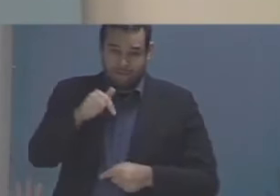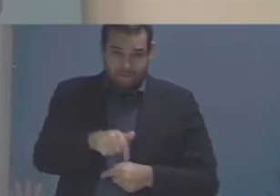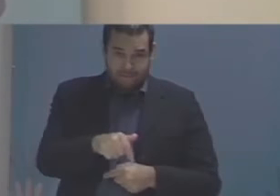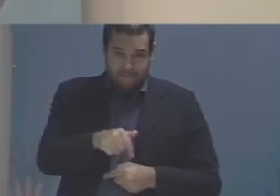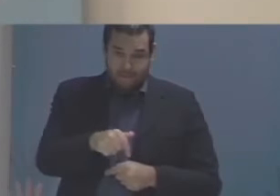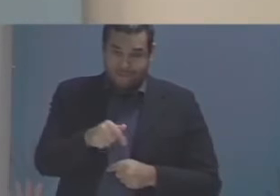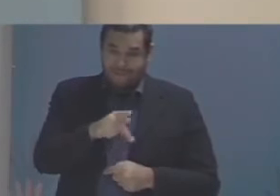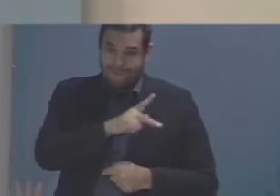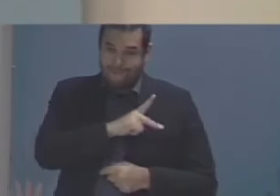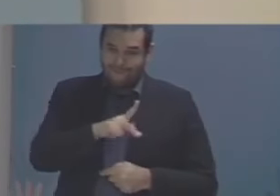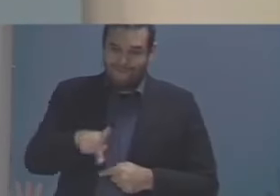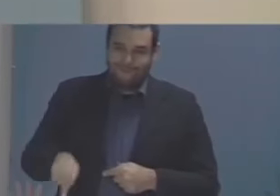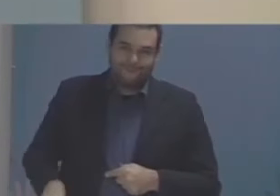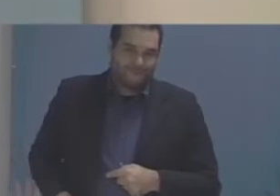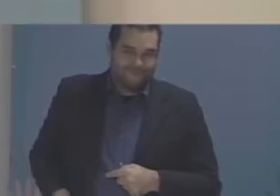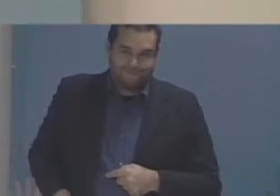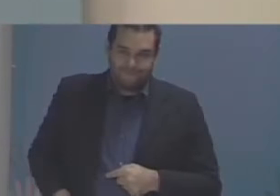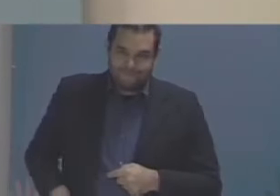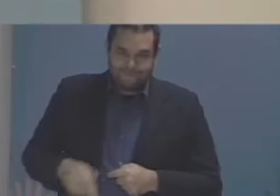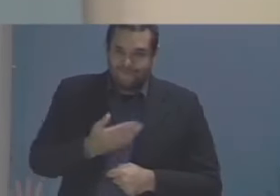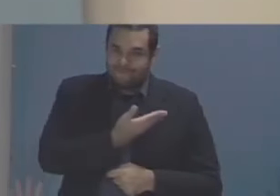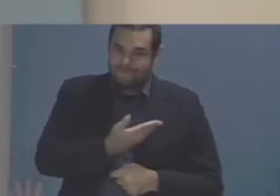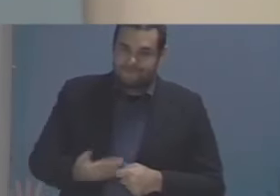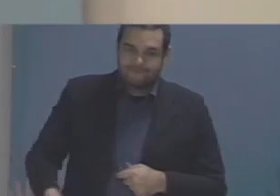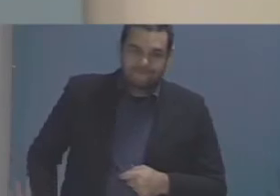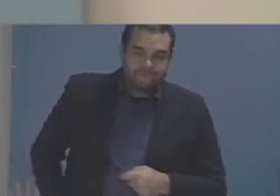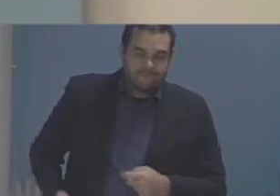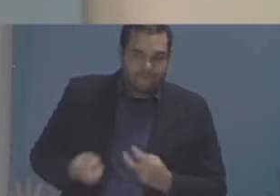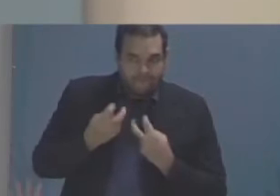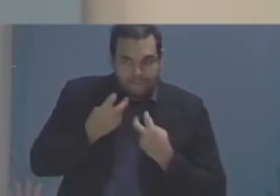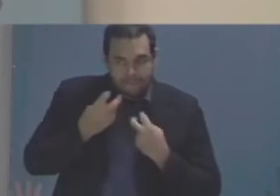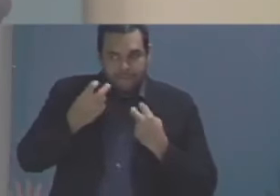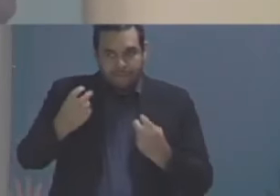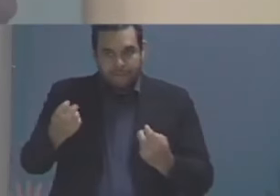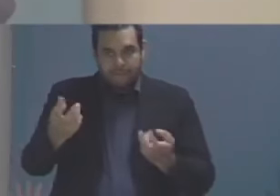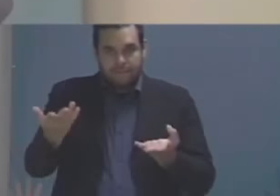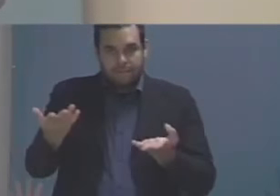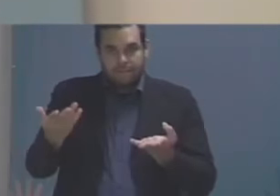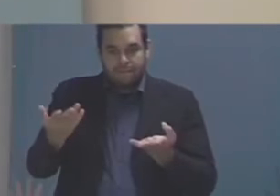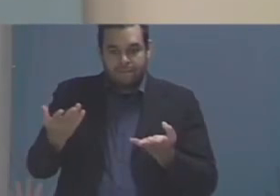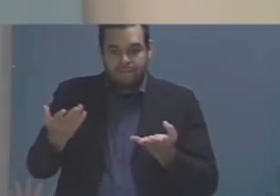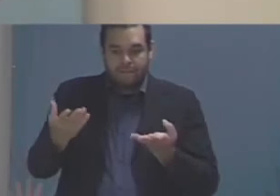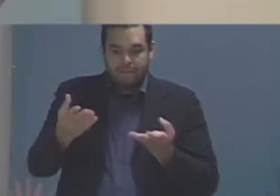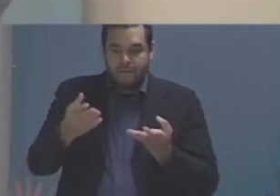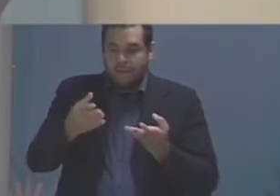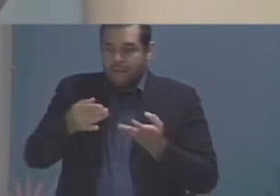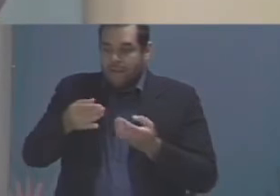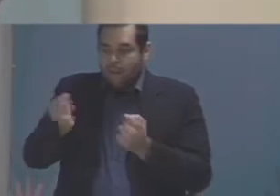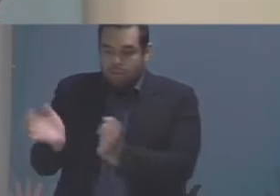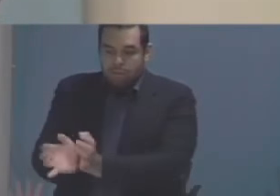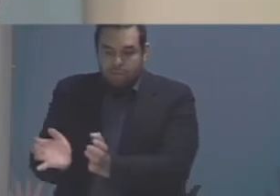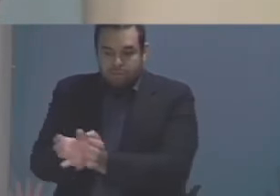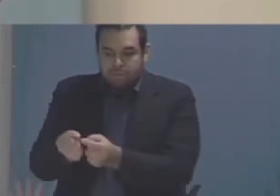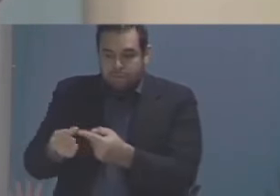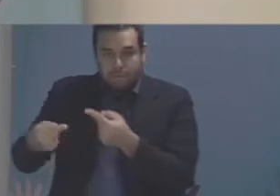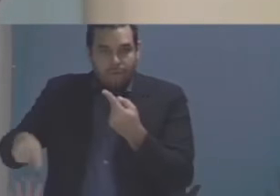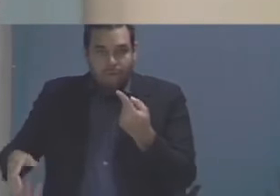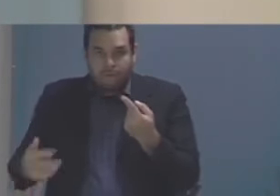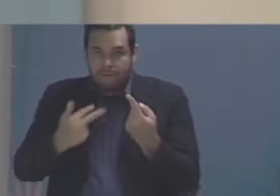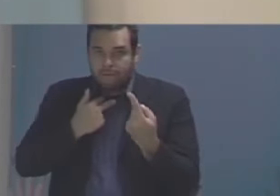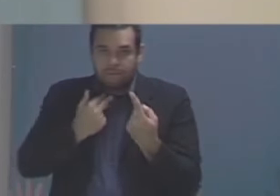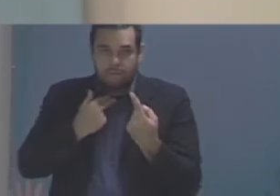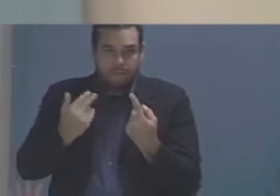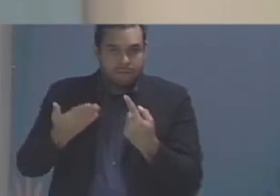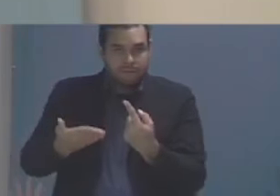público, é administração pública. Quando vocês dão gritos de guerra, vocês aviltam a categoria que não concorda com esse tipo de grito de guerra,